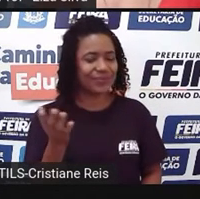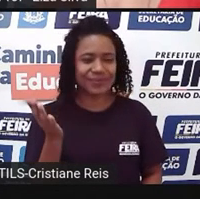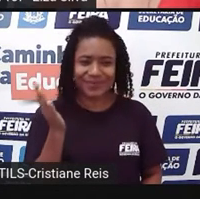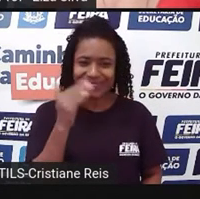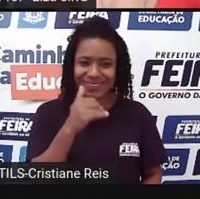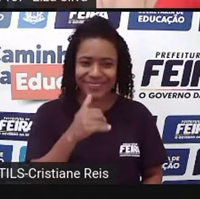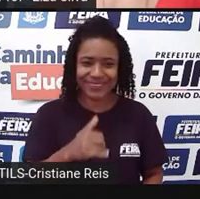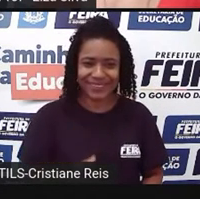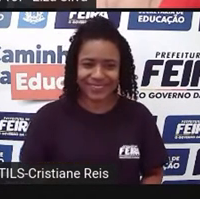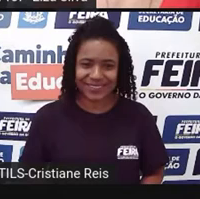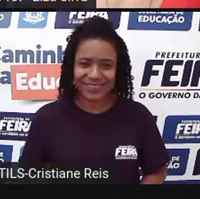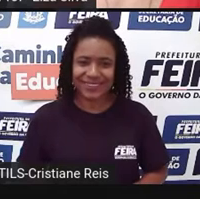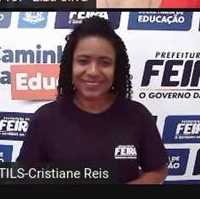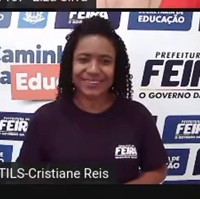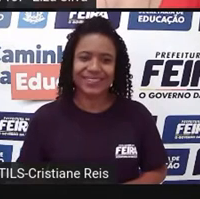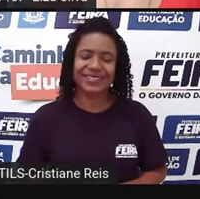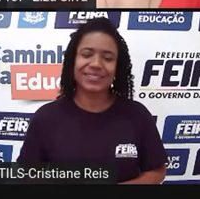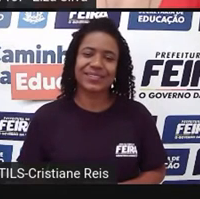eu